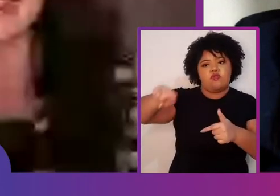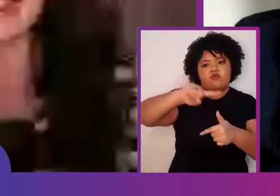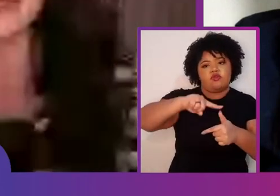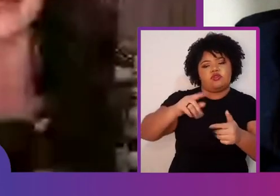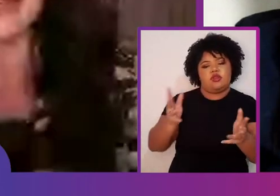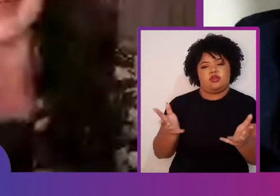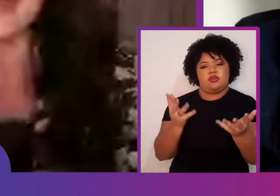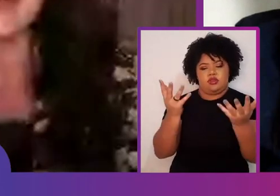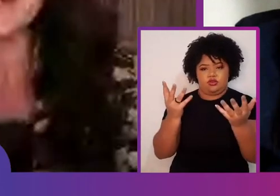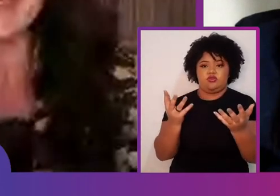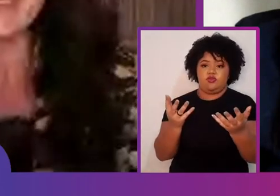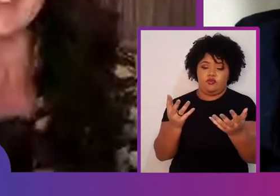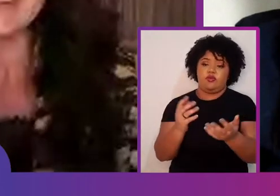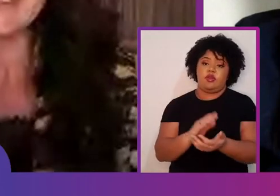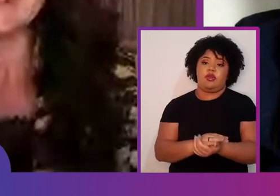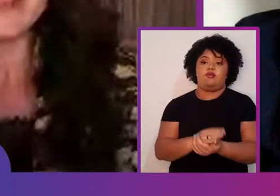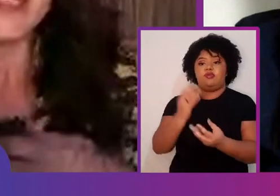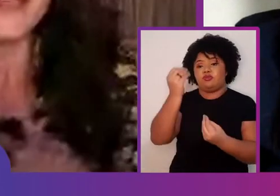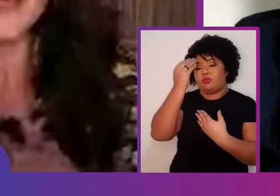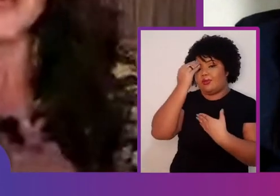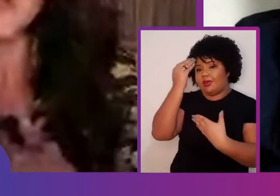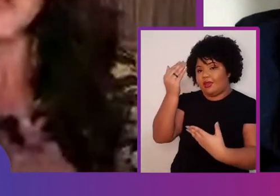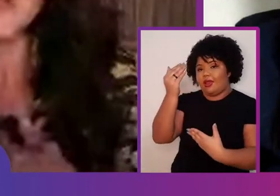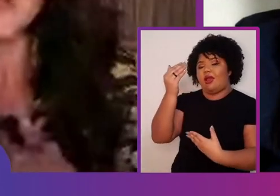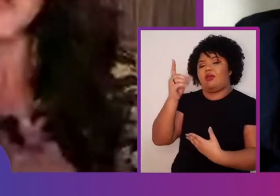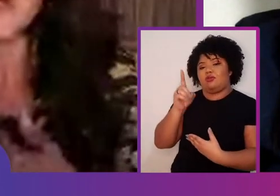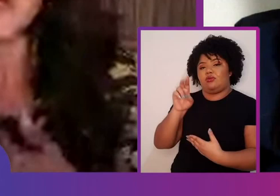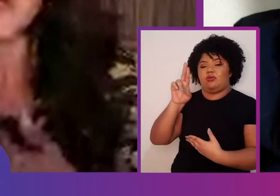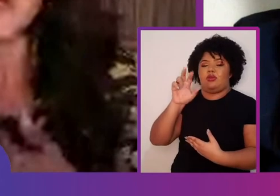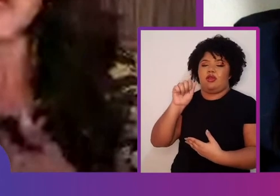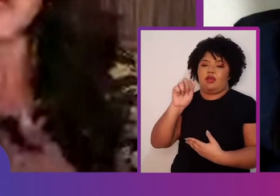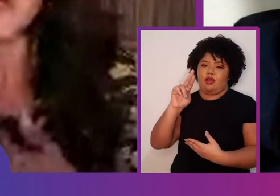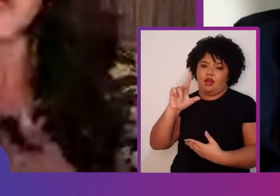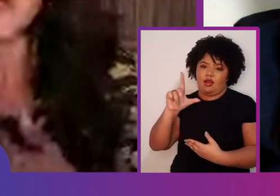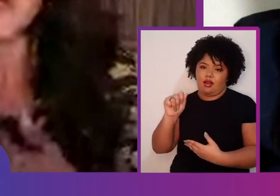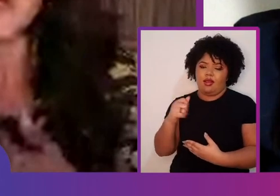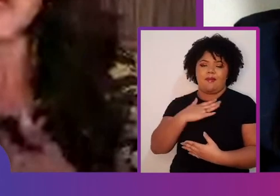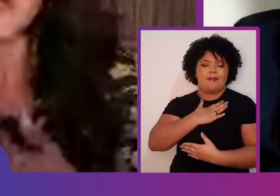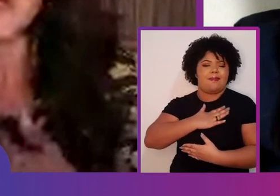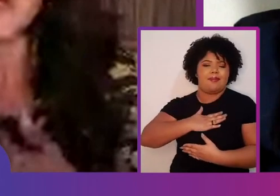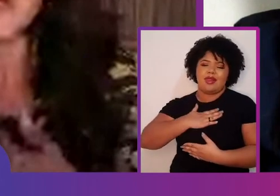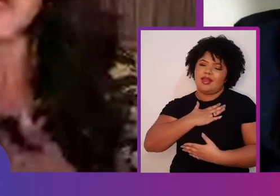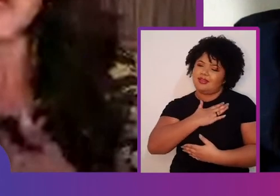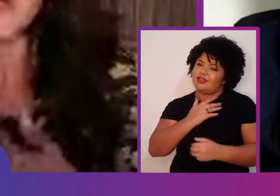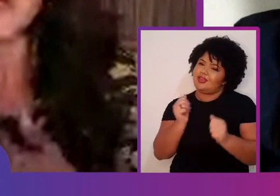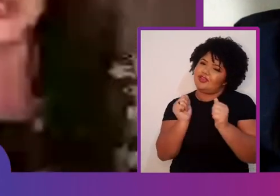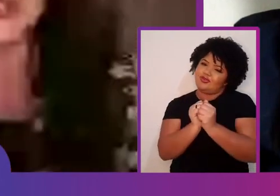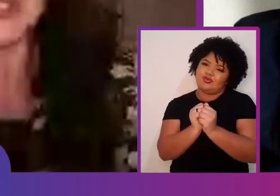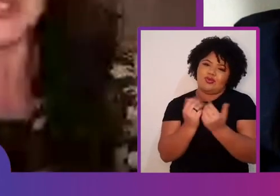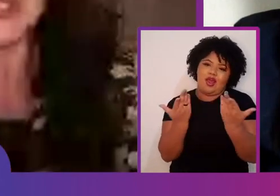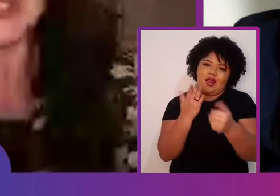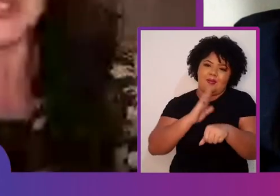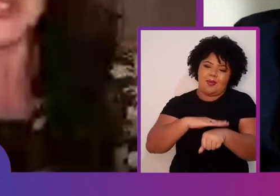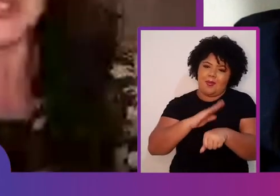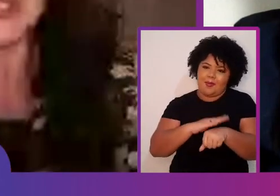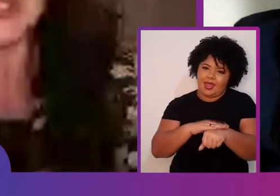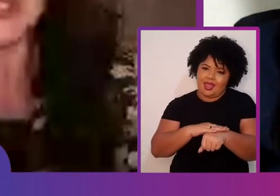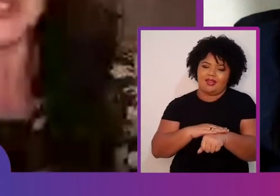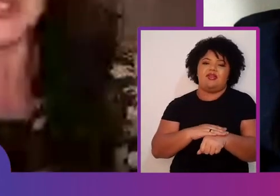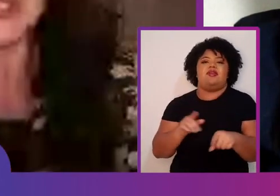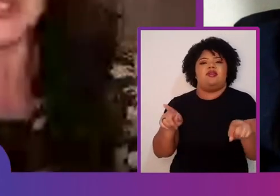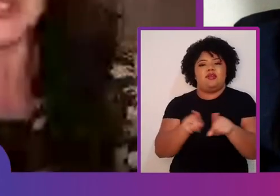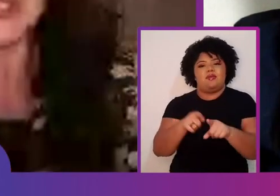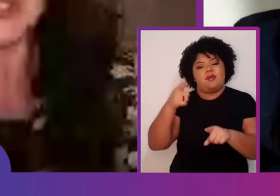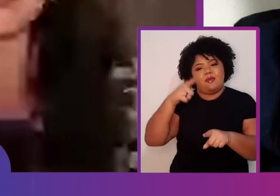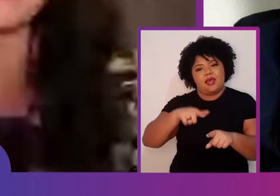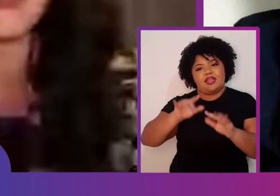mais uma vez a doutora Carla e vou dizer que foi um prazer ter estado com vocês aqui durante esse tempo todo e vou deixar o nosso encerramento